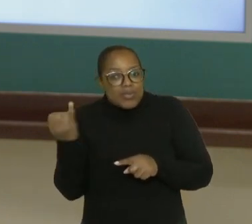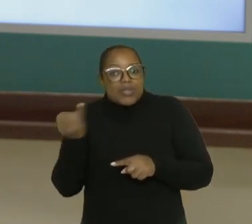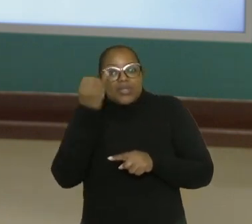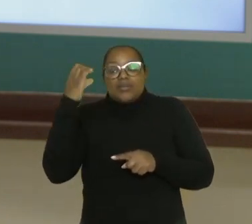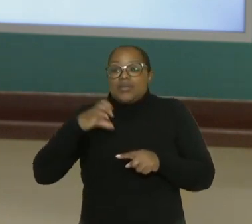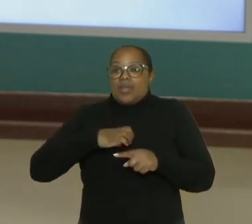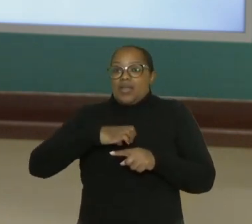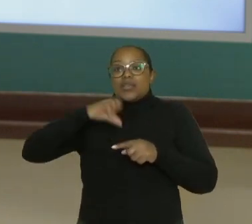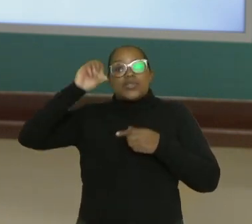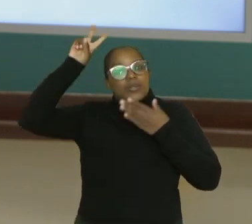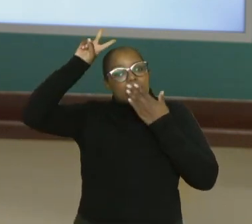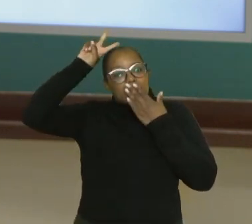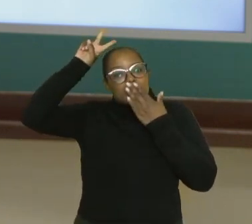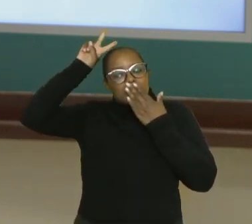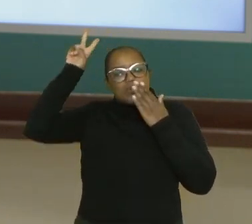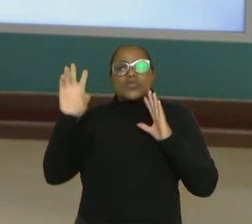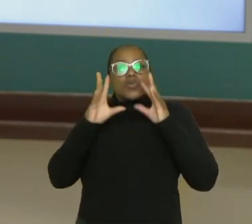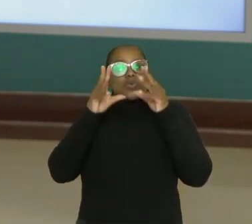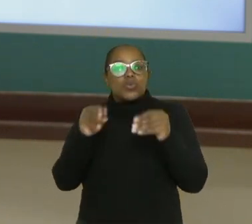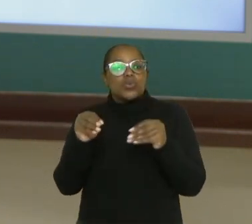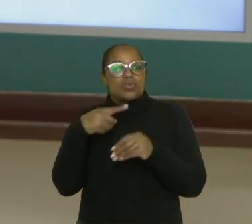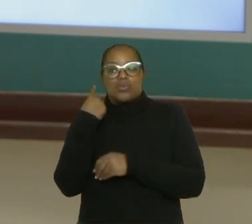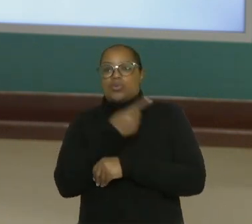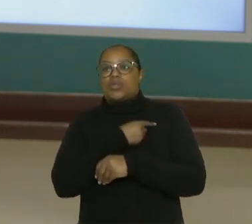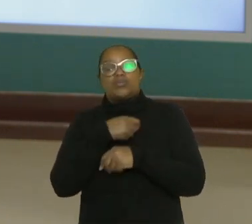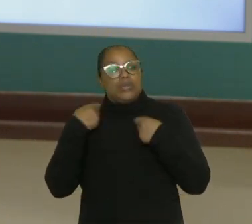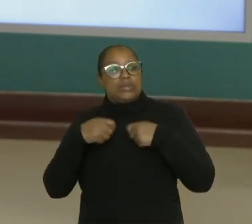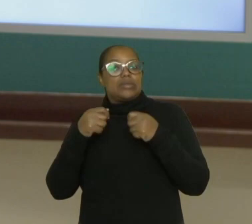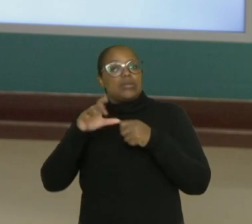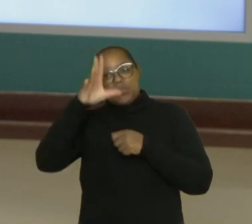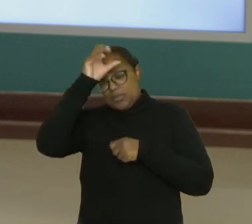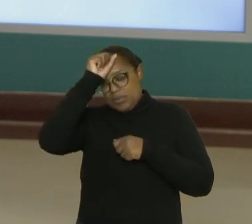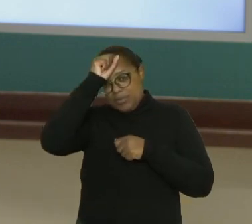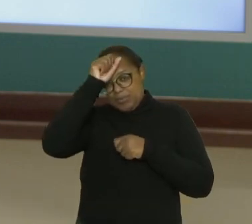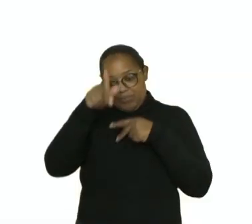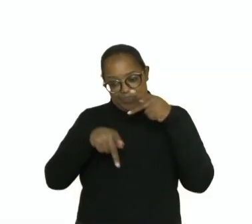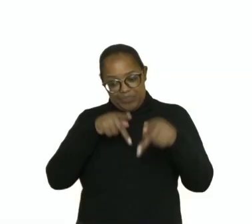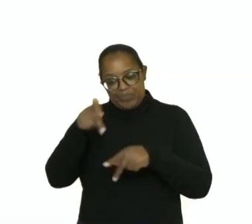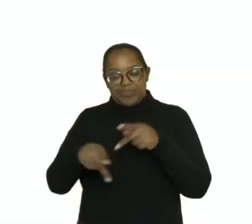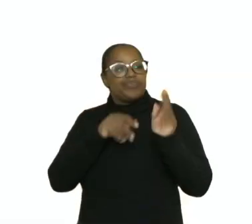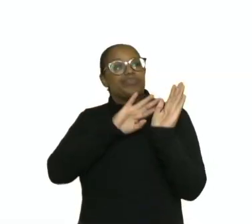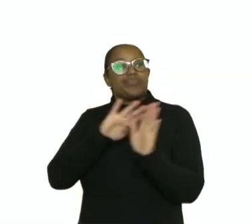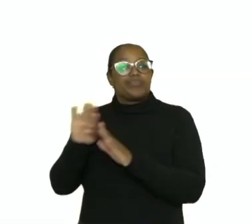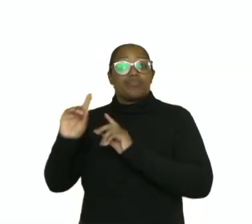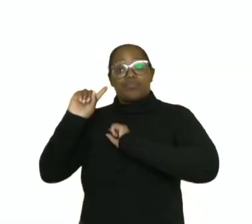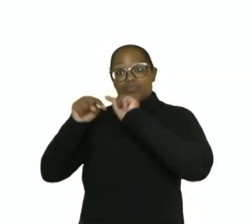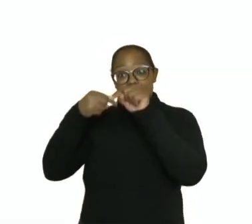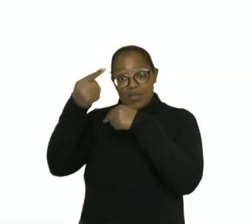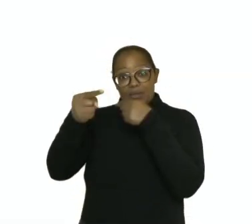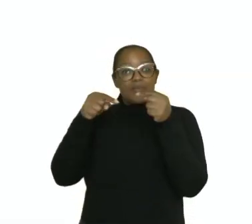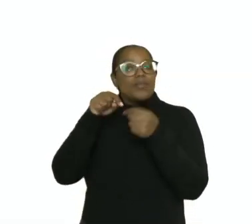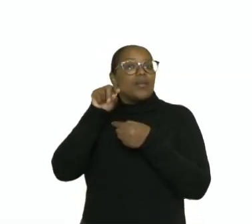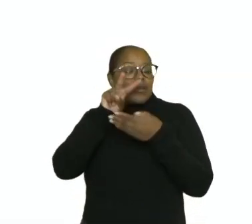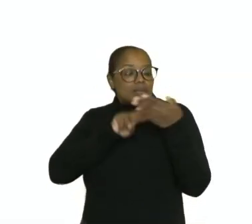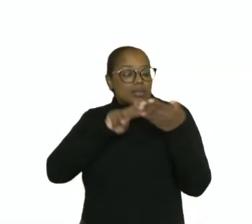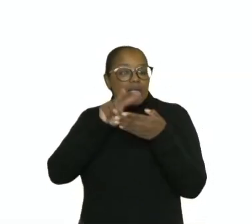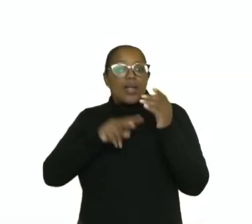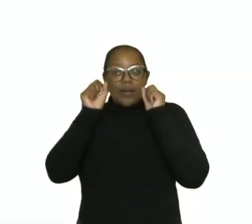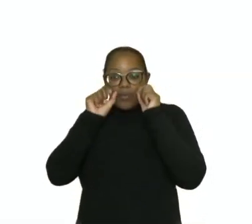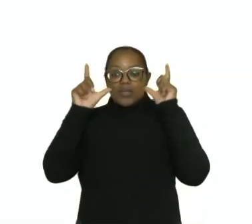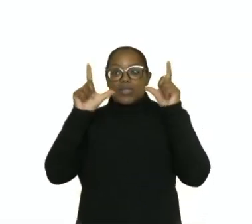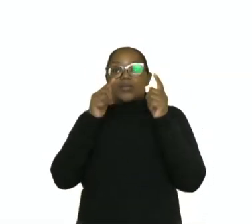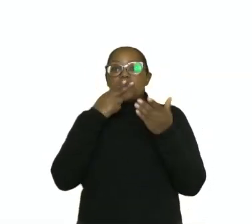indígena e tudo que nós temos que aprender com os povos nativos. Bom, depois de ler com atenção a carta do cacique